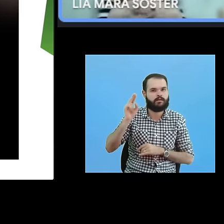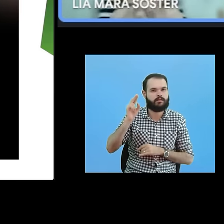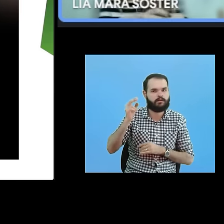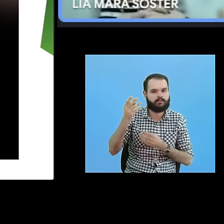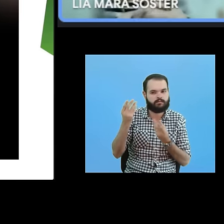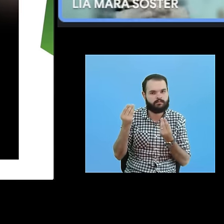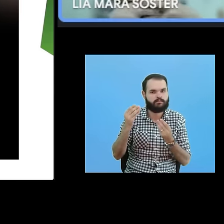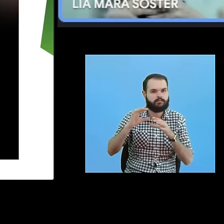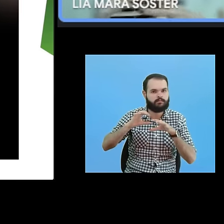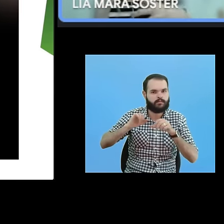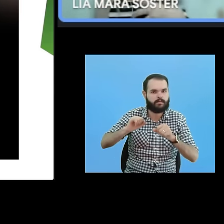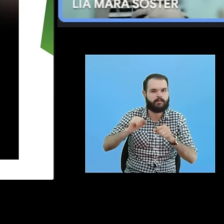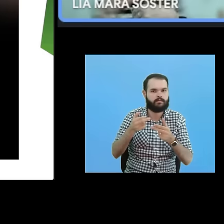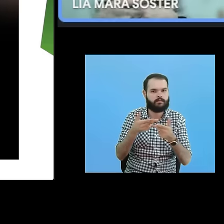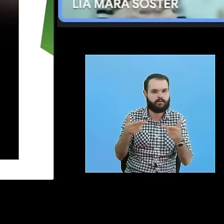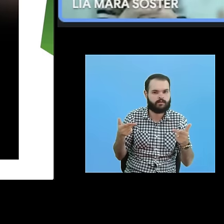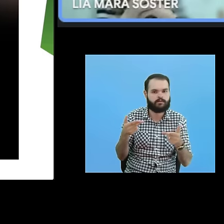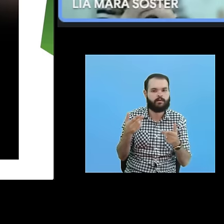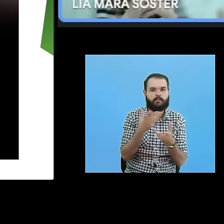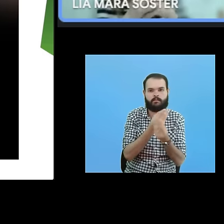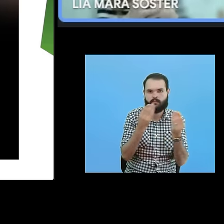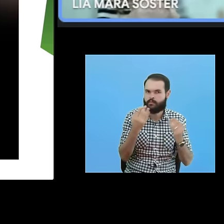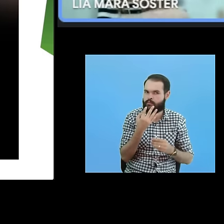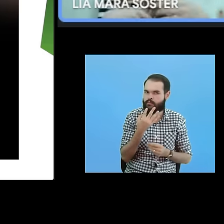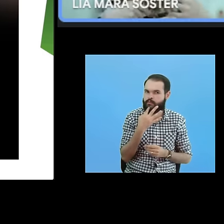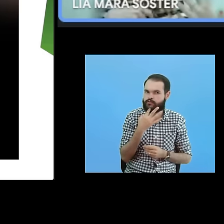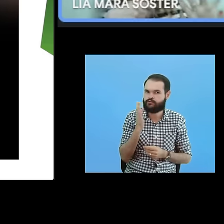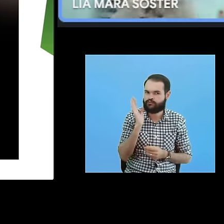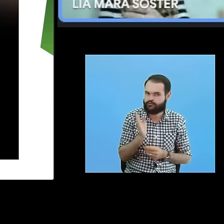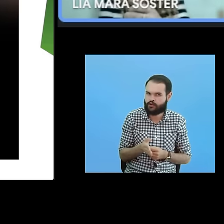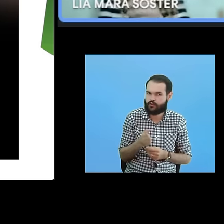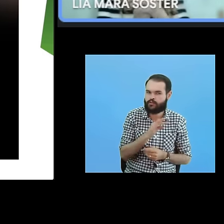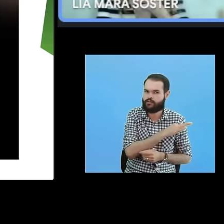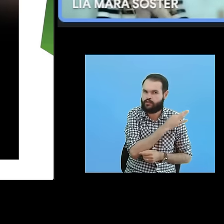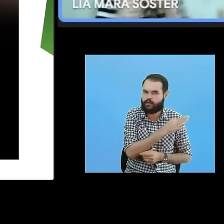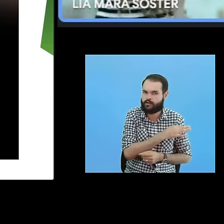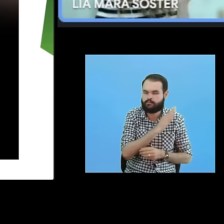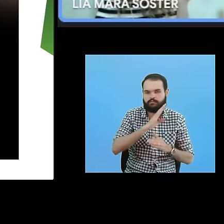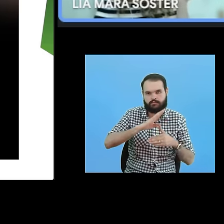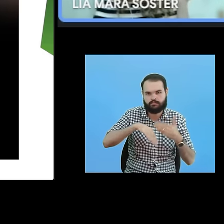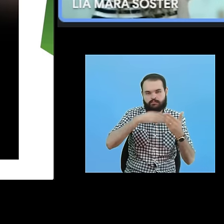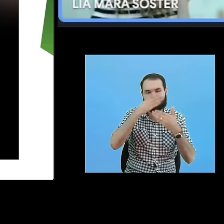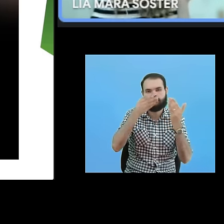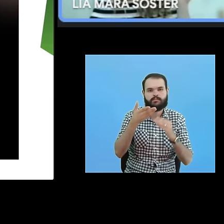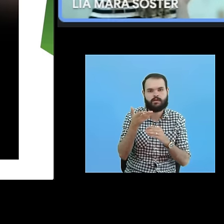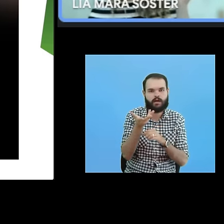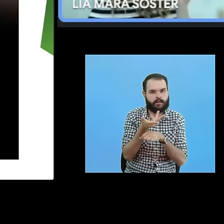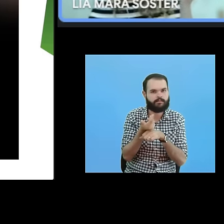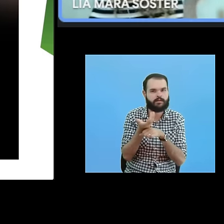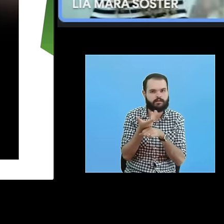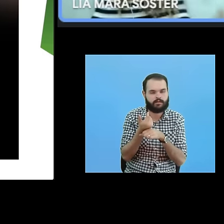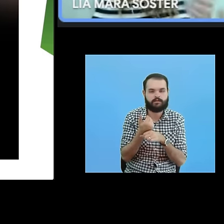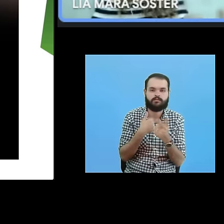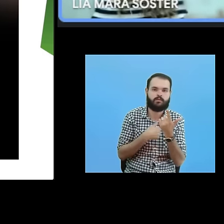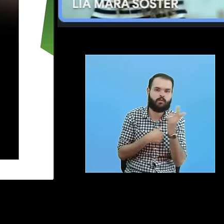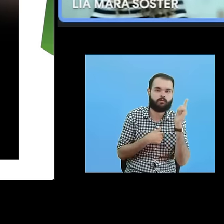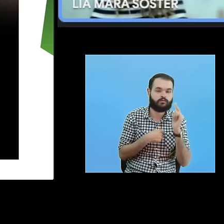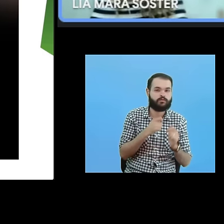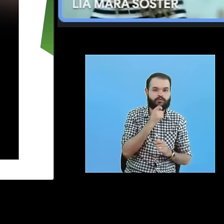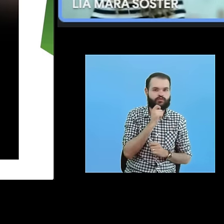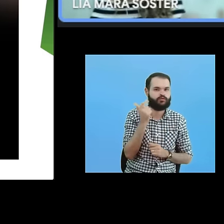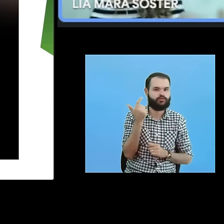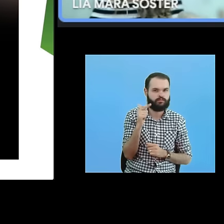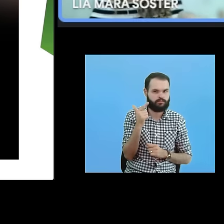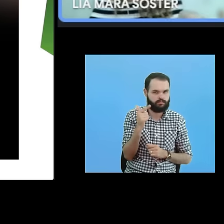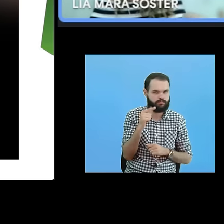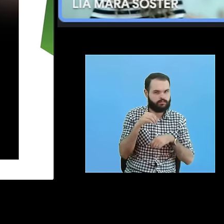a produção. Muitos que já conheciam algumas técnicas aprimoraram essas habilidades, né, outros que não tinham